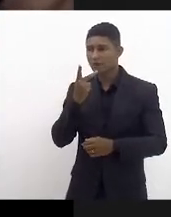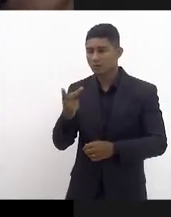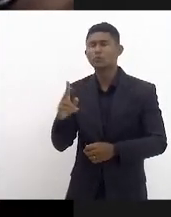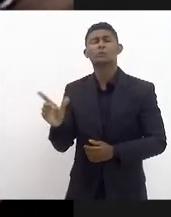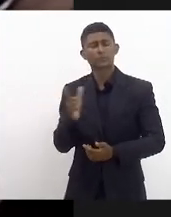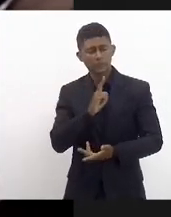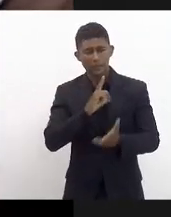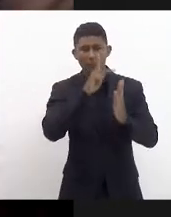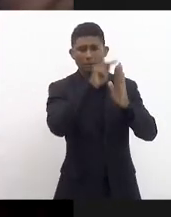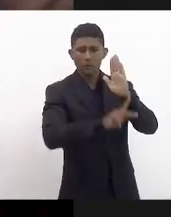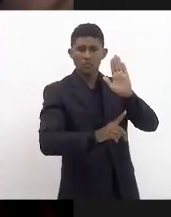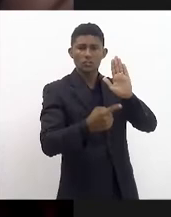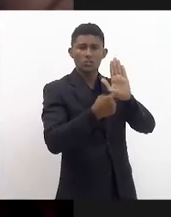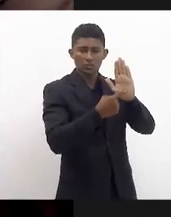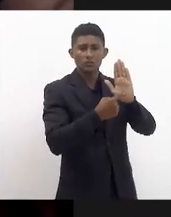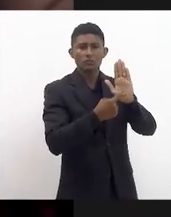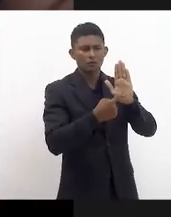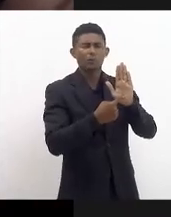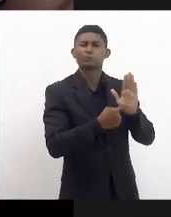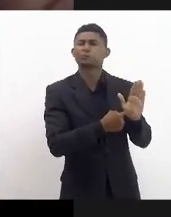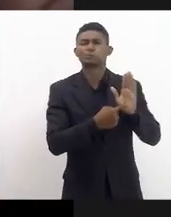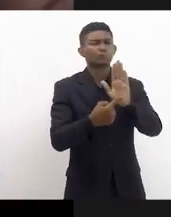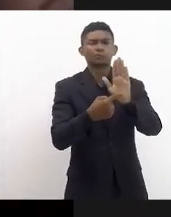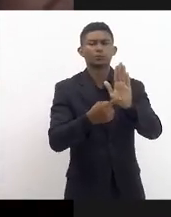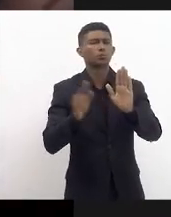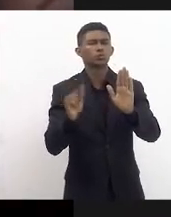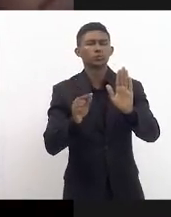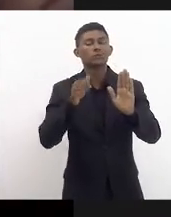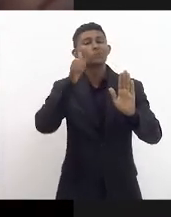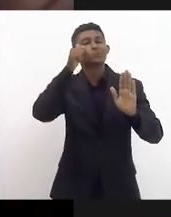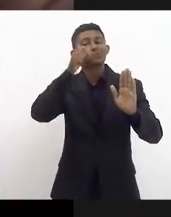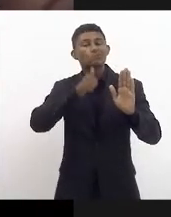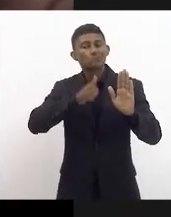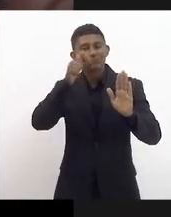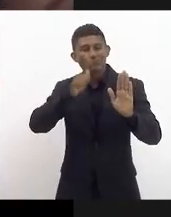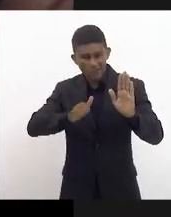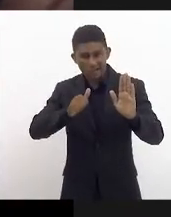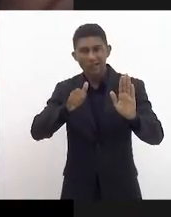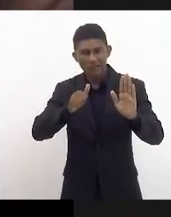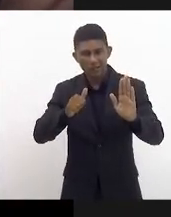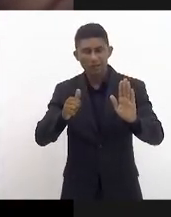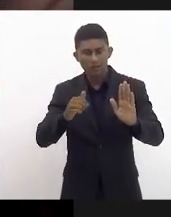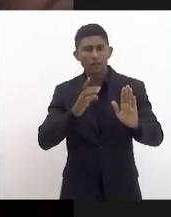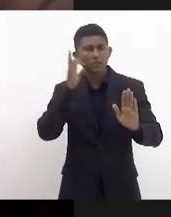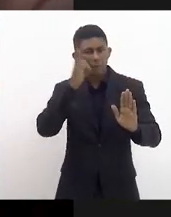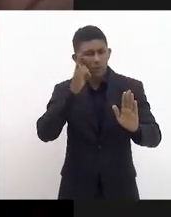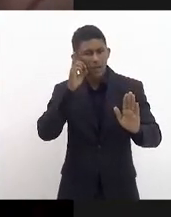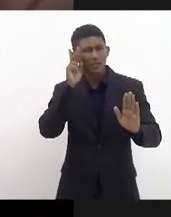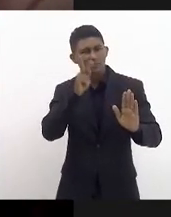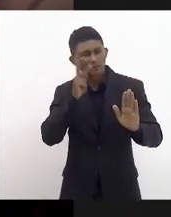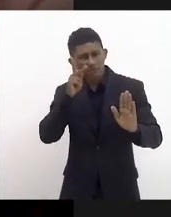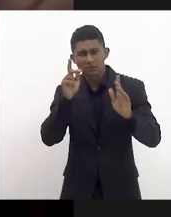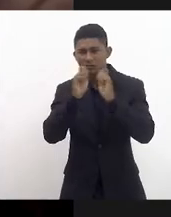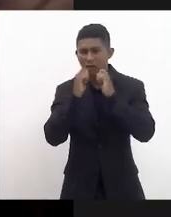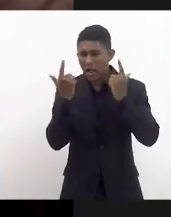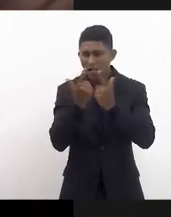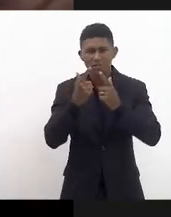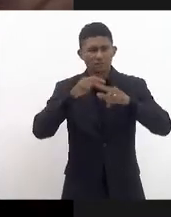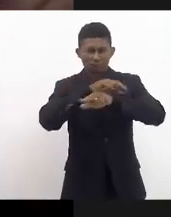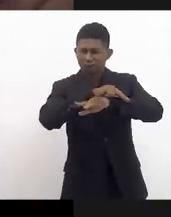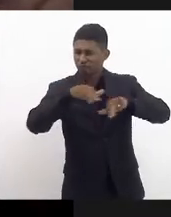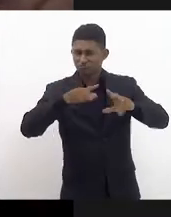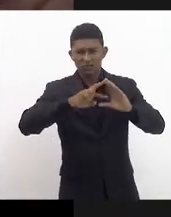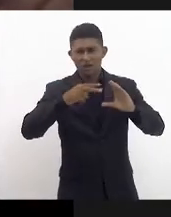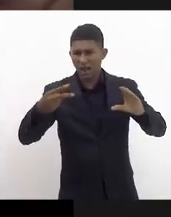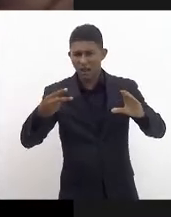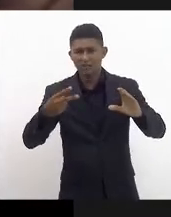que garante, né, a defesa das mulheres no parlamento contra a violência política. Nós